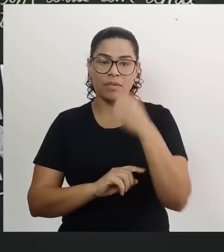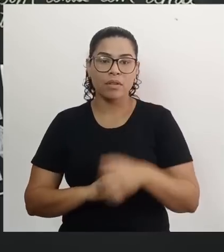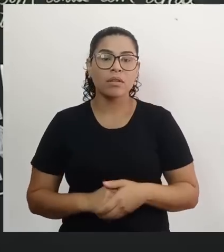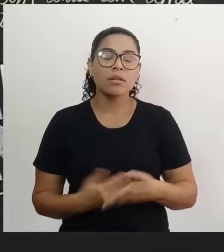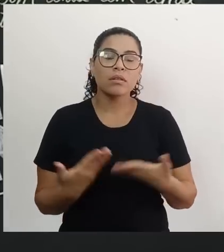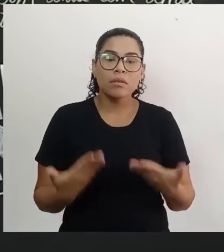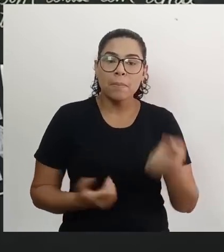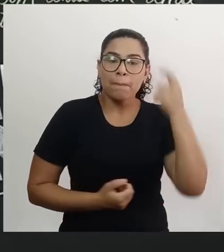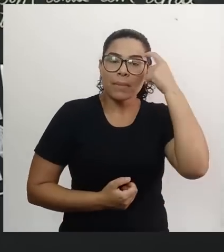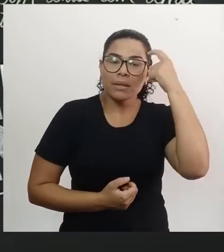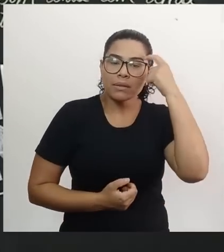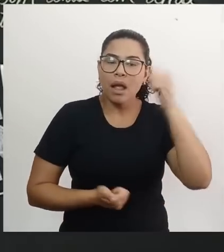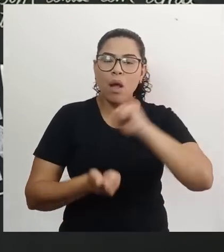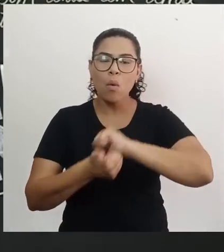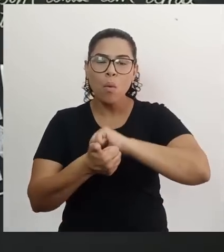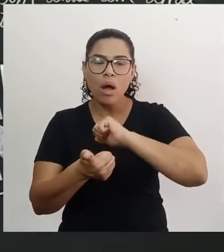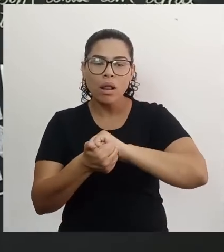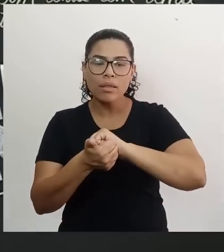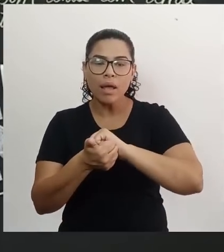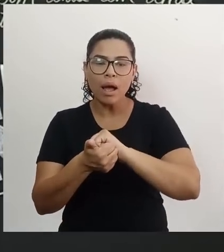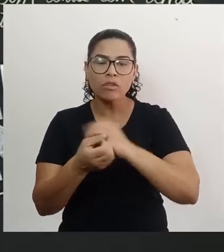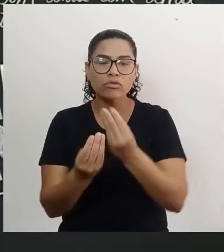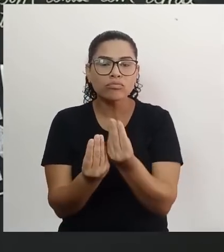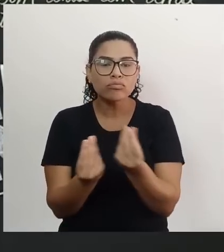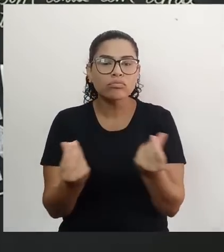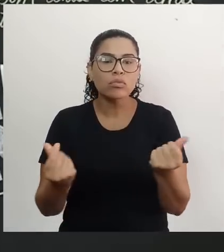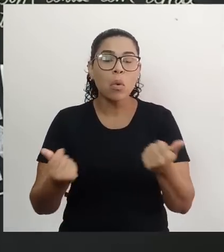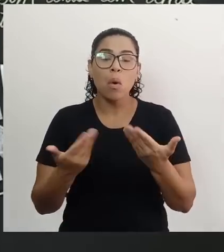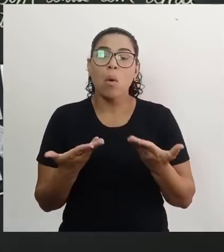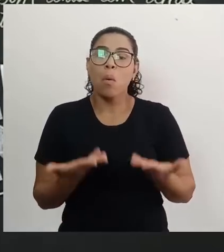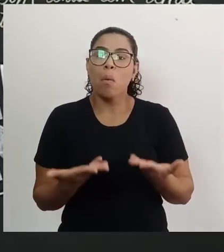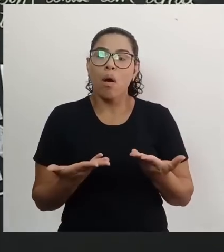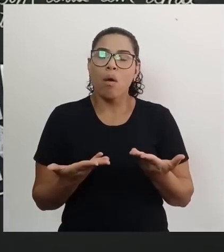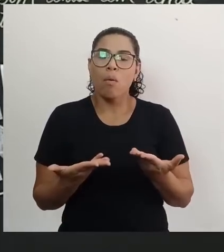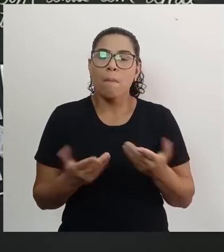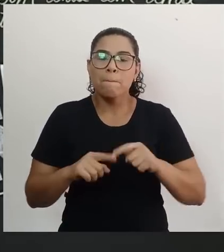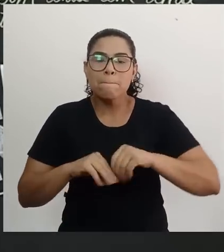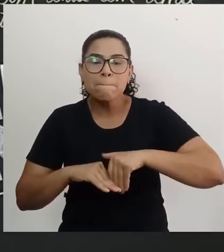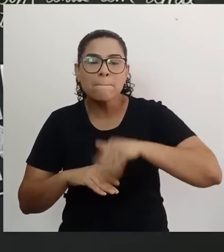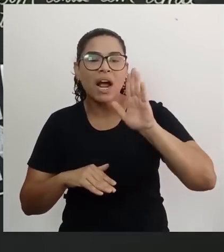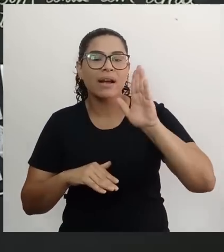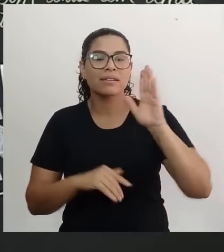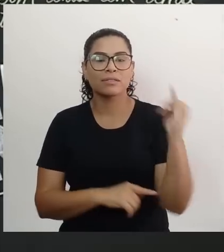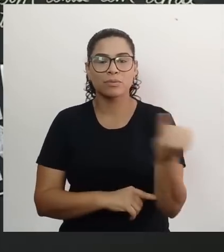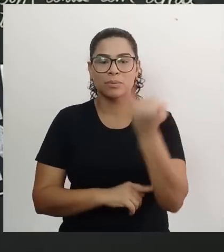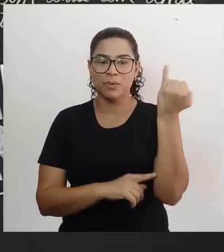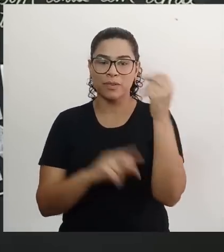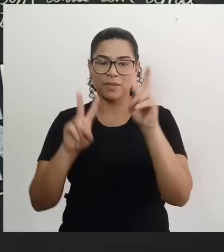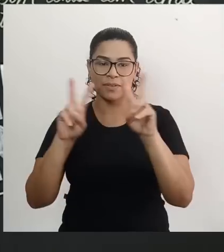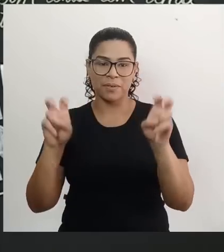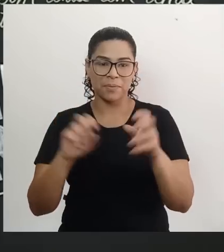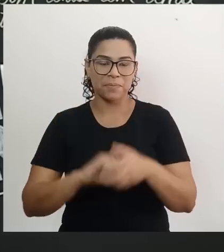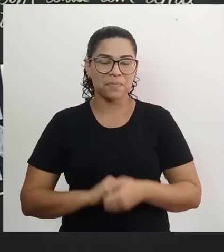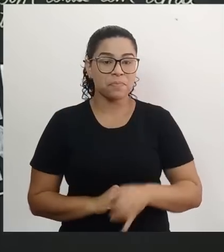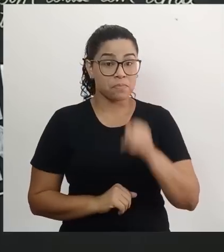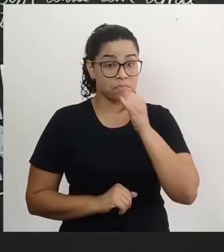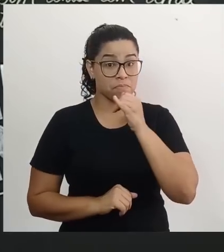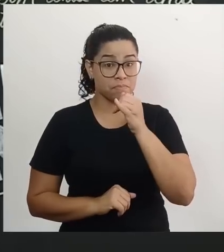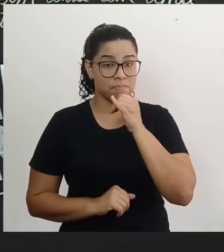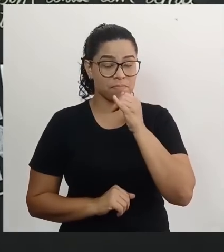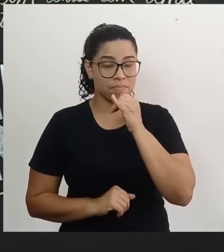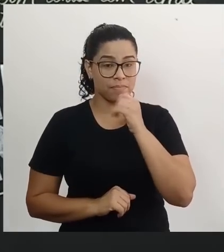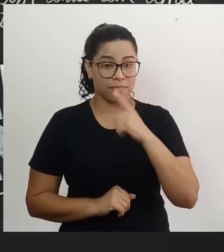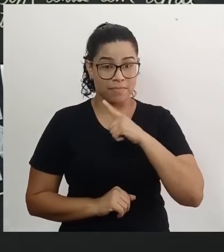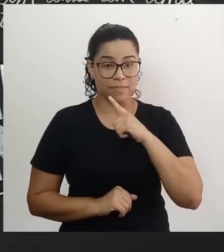na qualidade desse conteúdo também. Que fato merece esse destaque? Aqui eu tenho para vocês um exemplo do primeiro parágrafo de